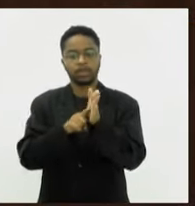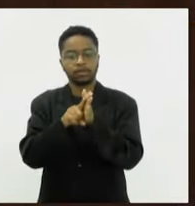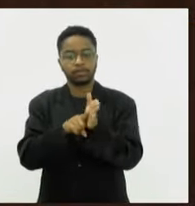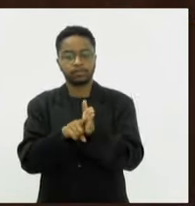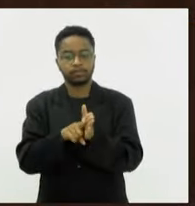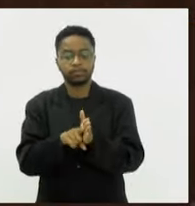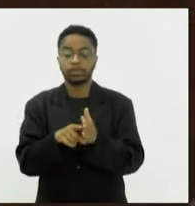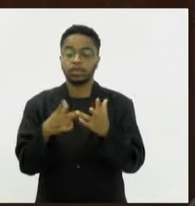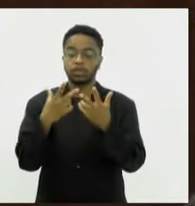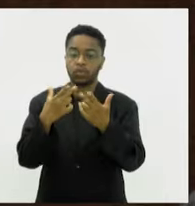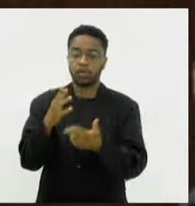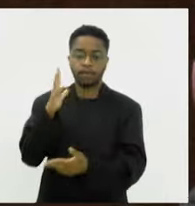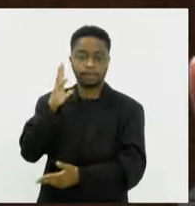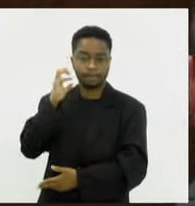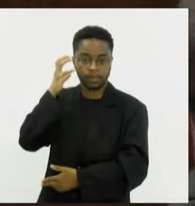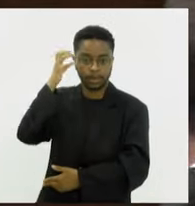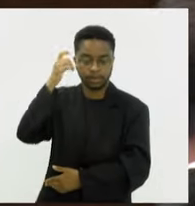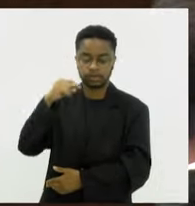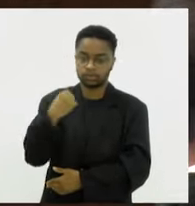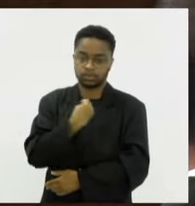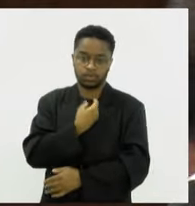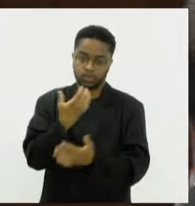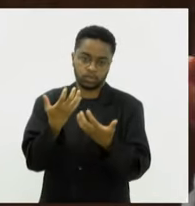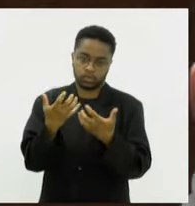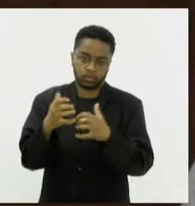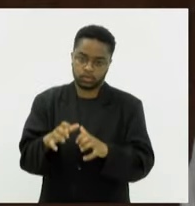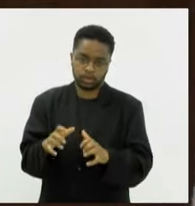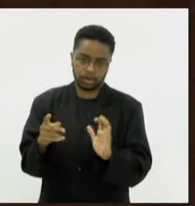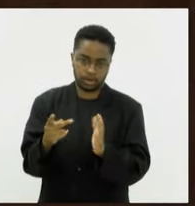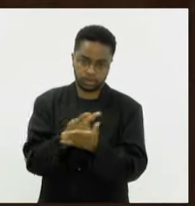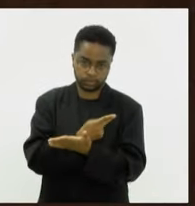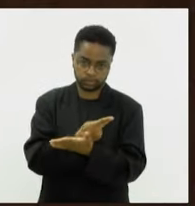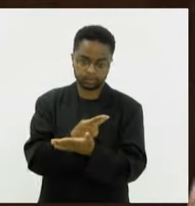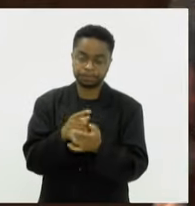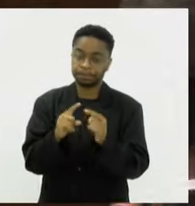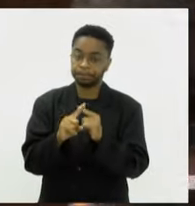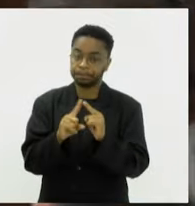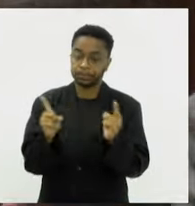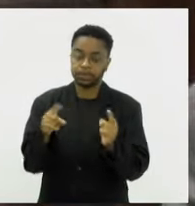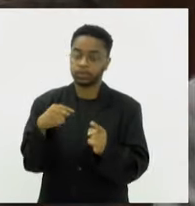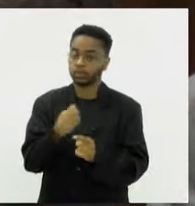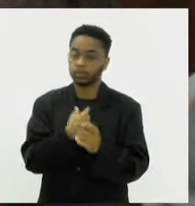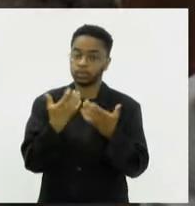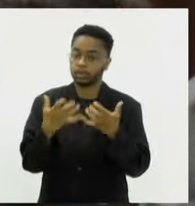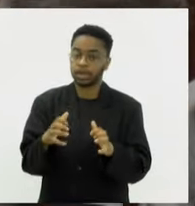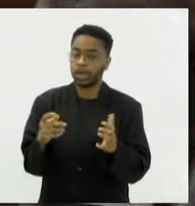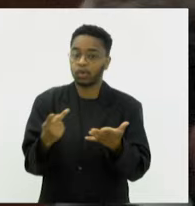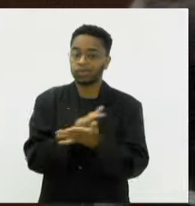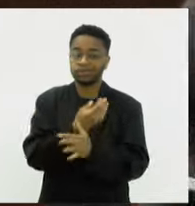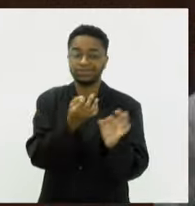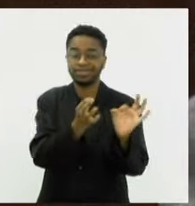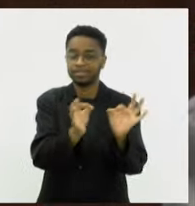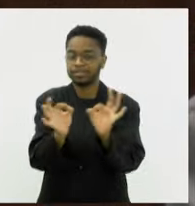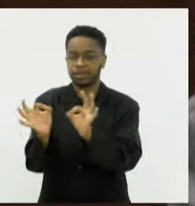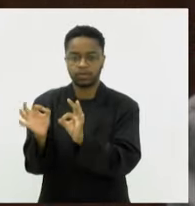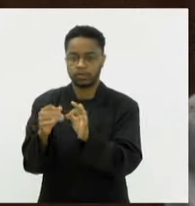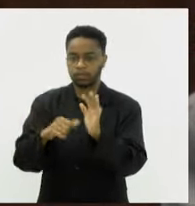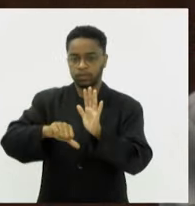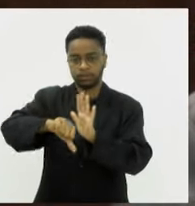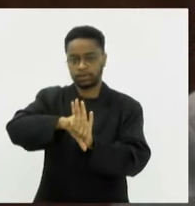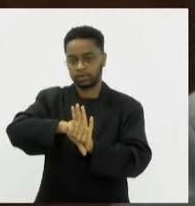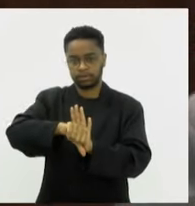como no caso da Marielle, a gente não queria que essa contaminação acontecesse, mas a gente não quer que aconteça em nenhum caso de